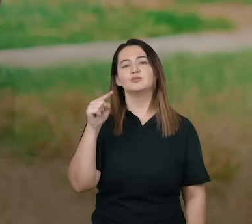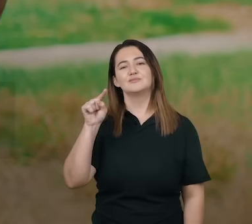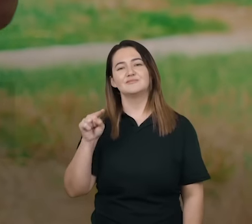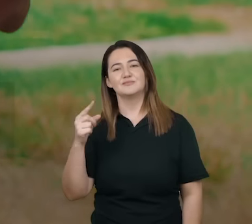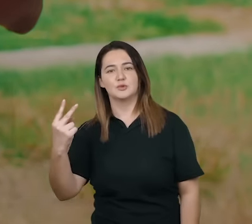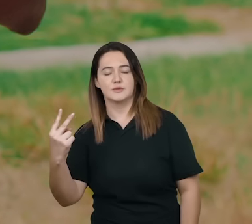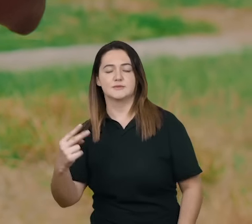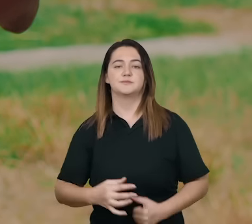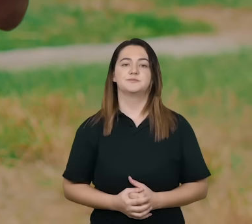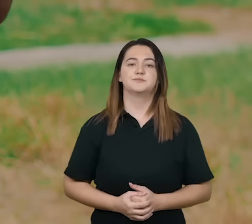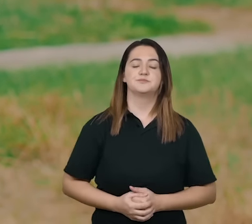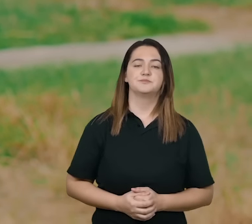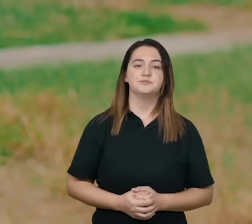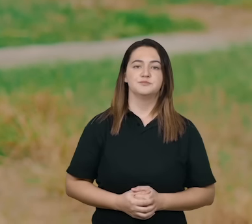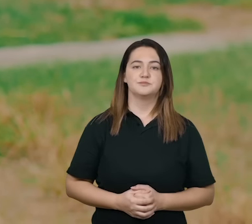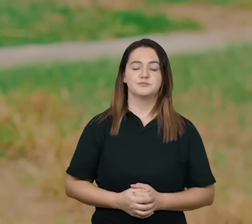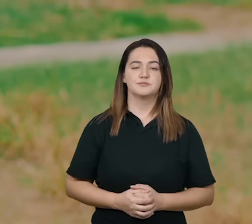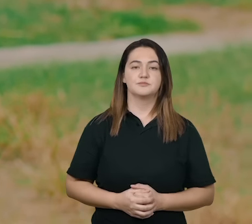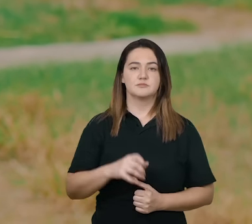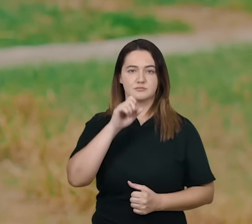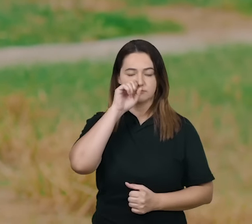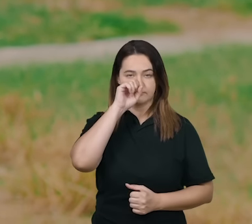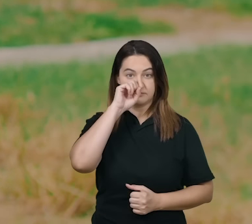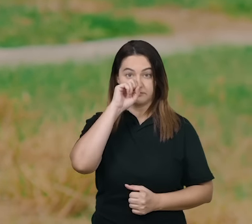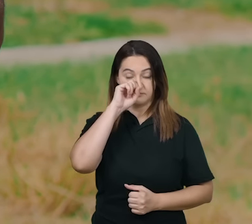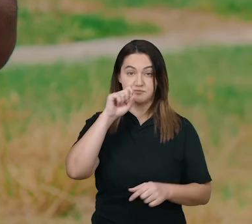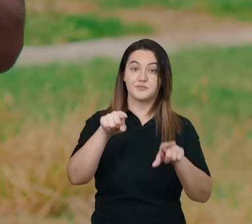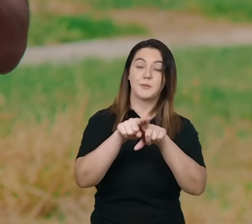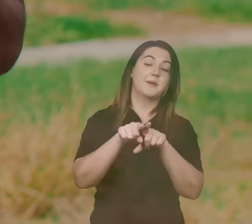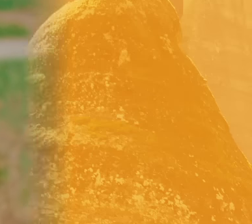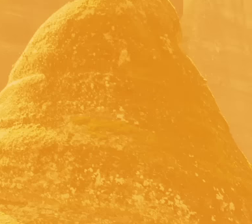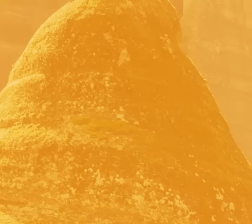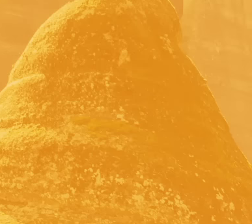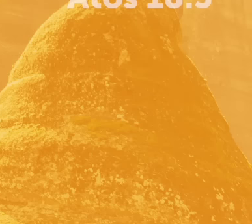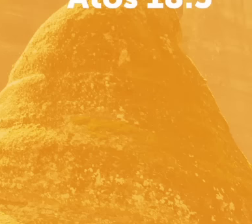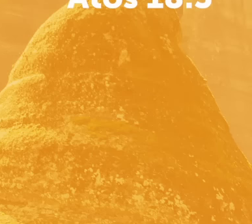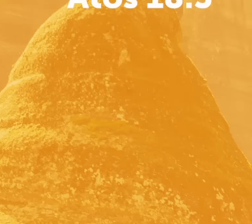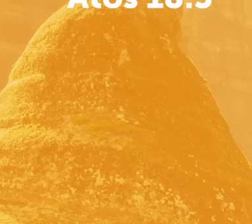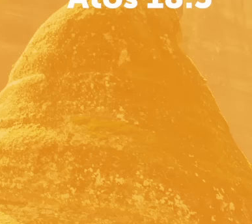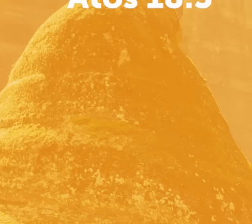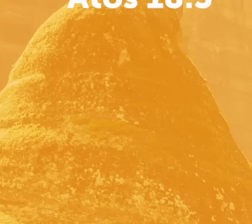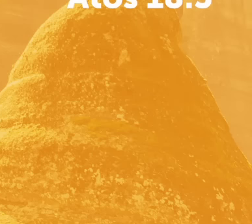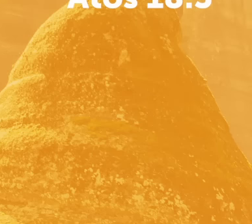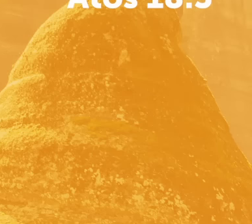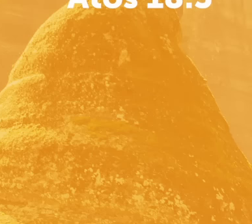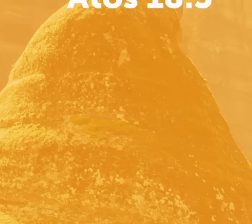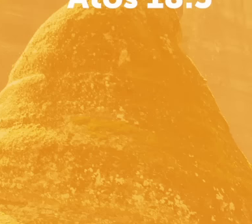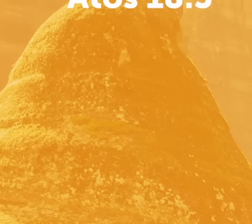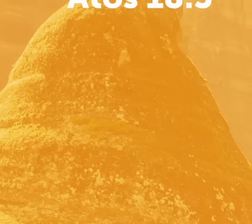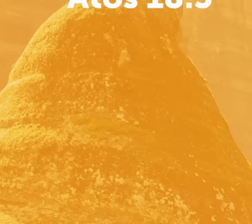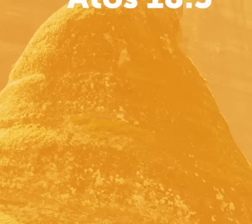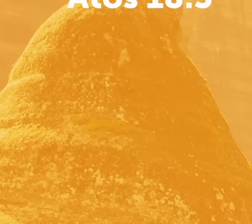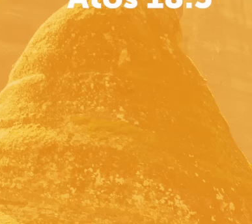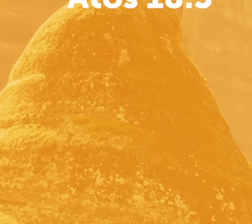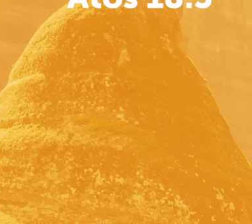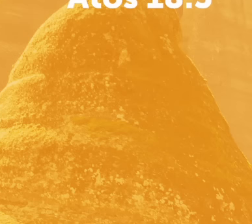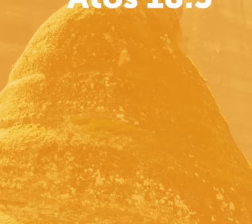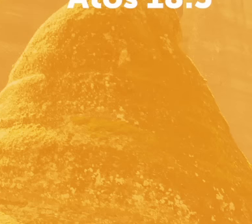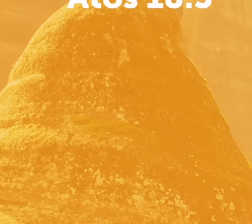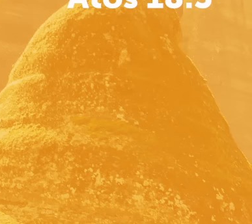2. Continuando, a Bíblia diz que Paulo se ajuntou a Priscila e Áquila porque eles tinham o mesmo